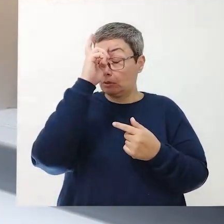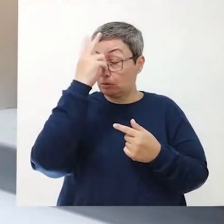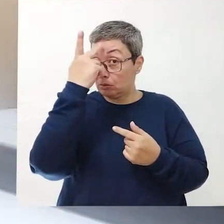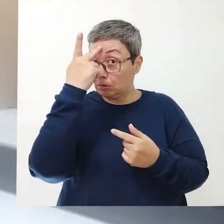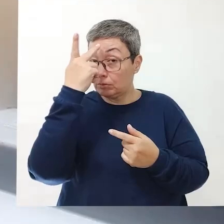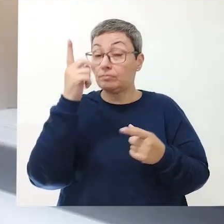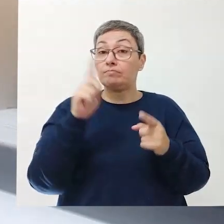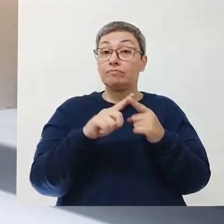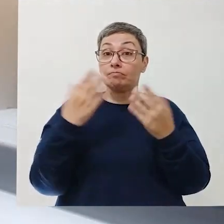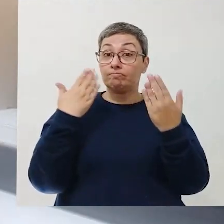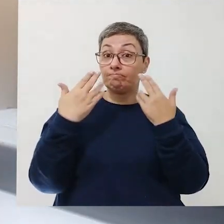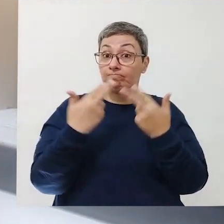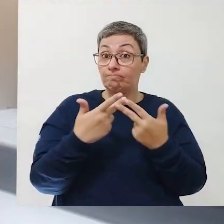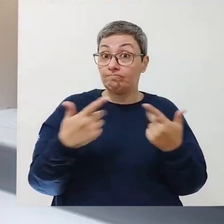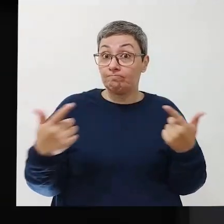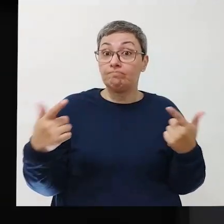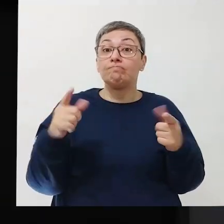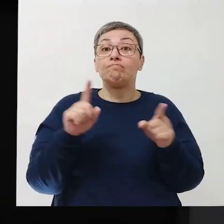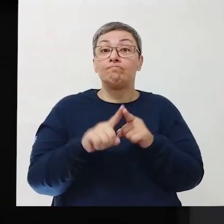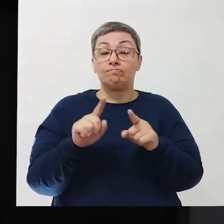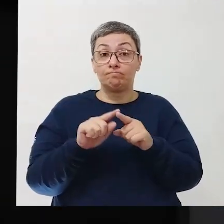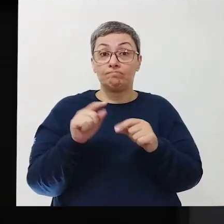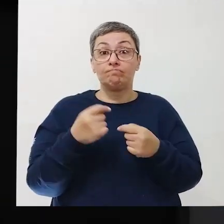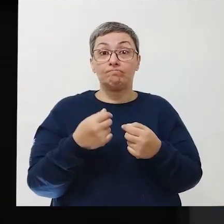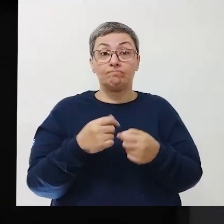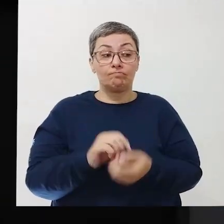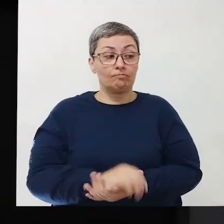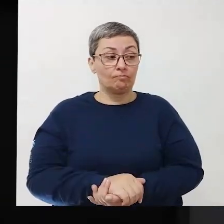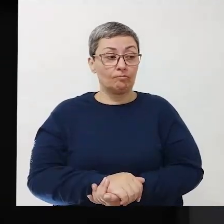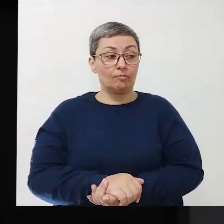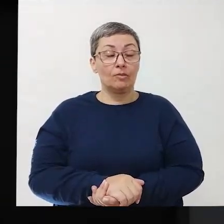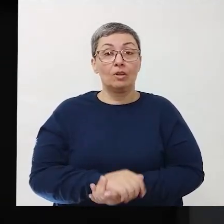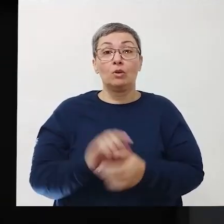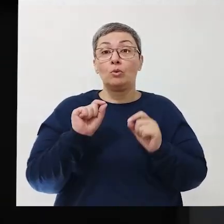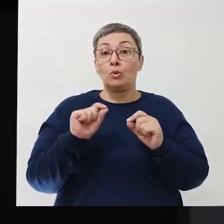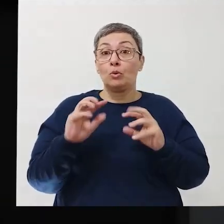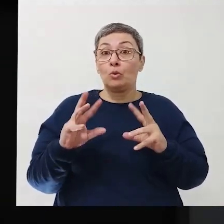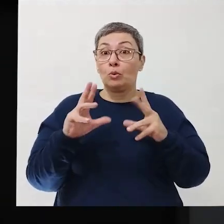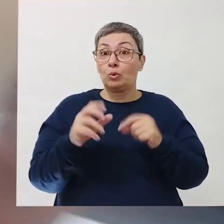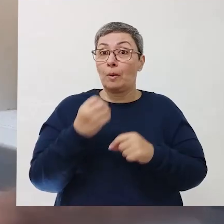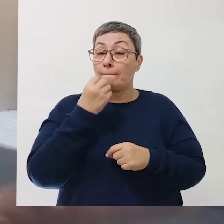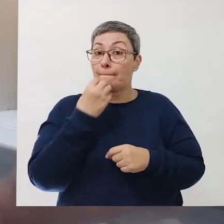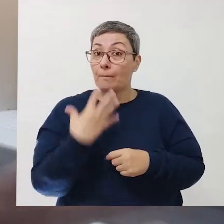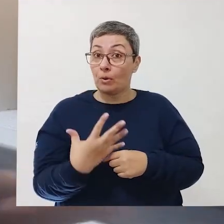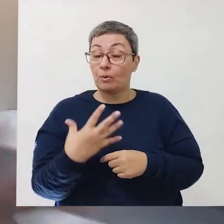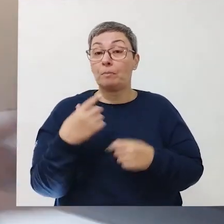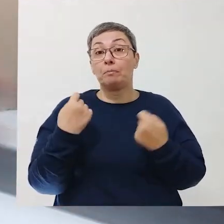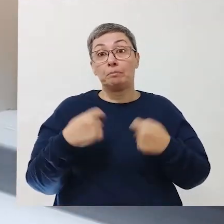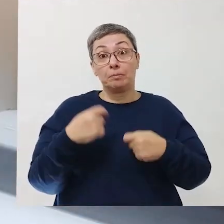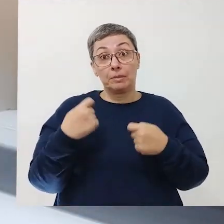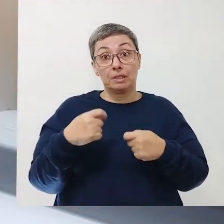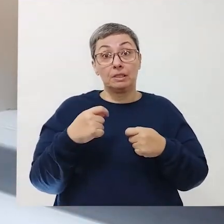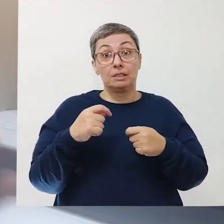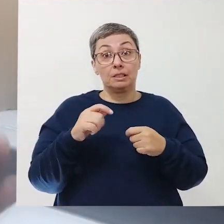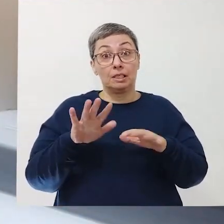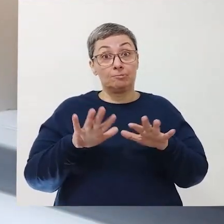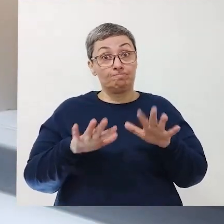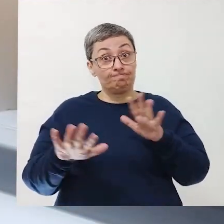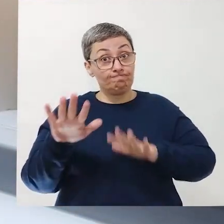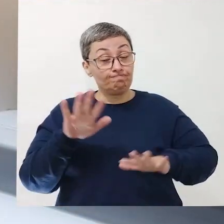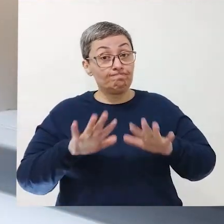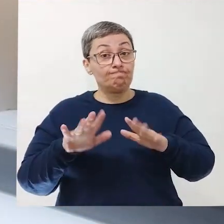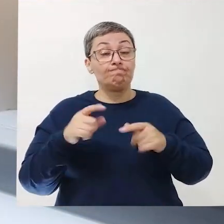Apesar dos benefícios que a internet pode trazer O excesso de tempo diante das